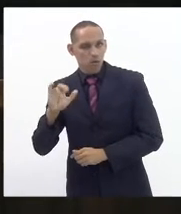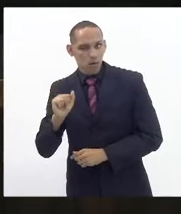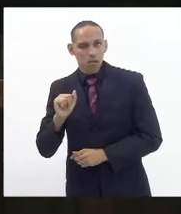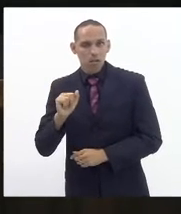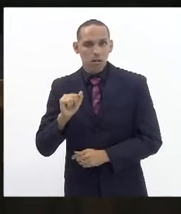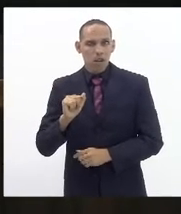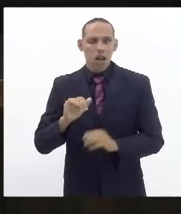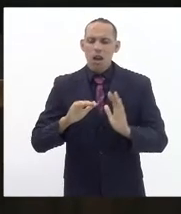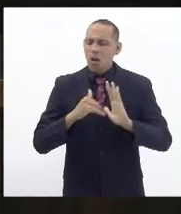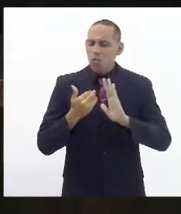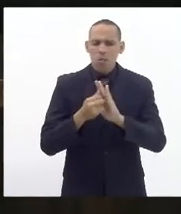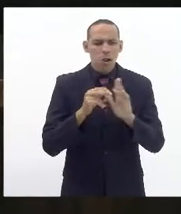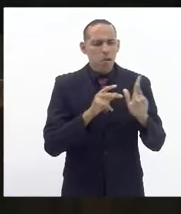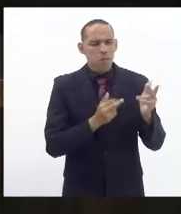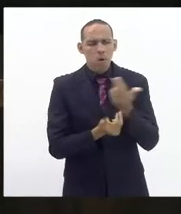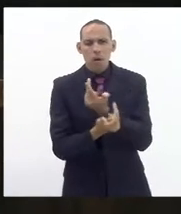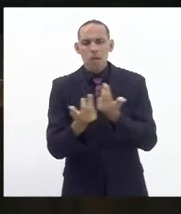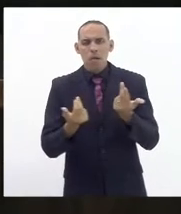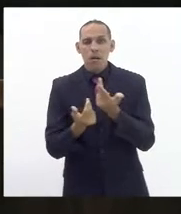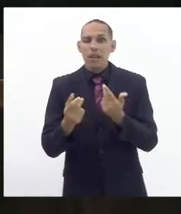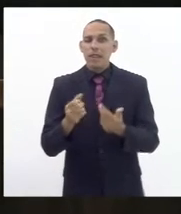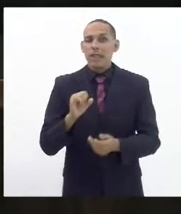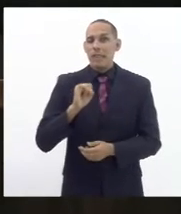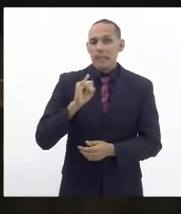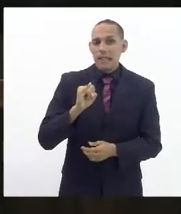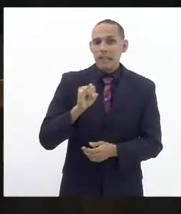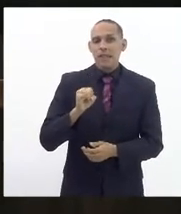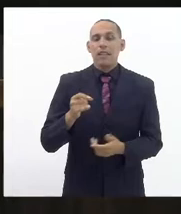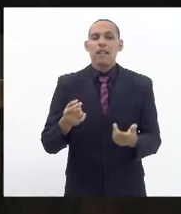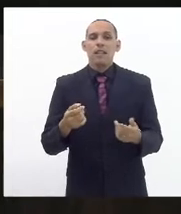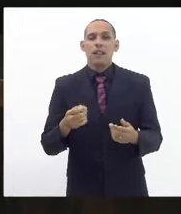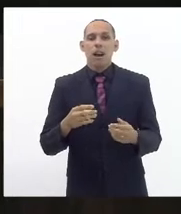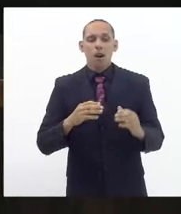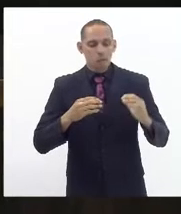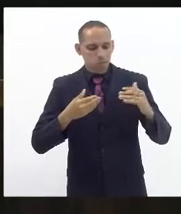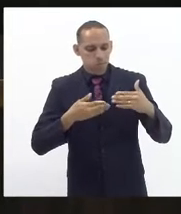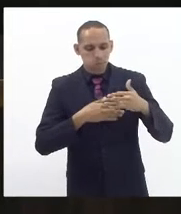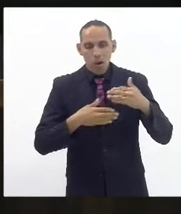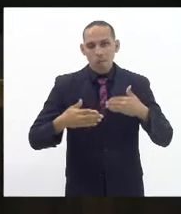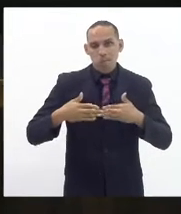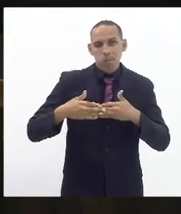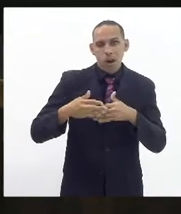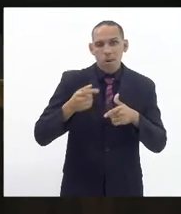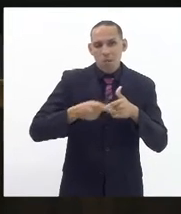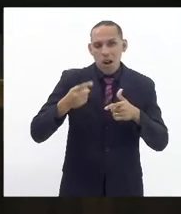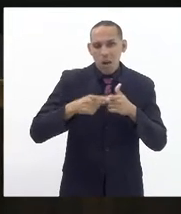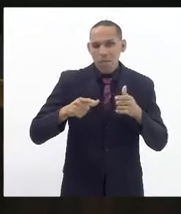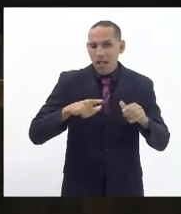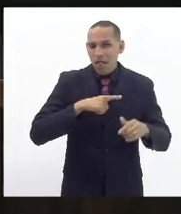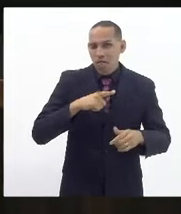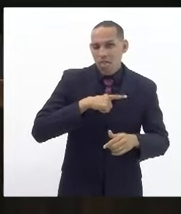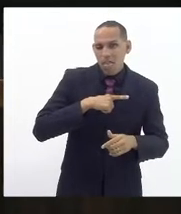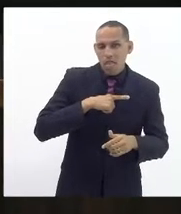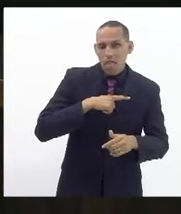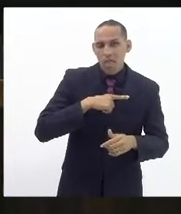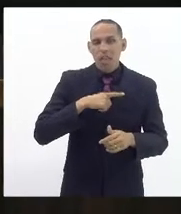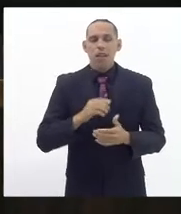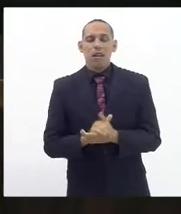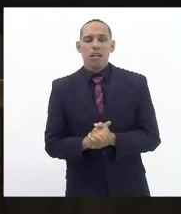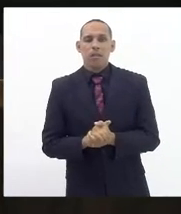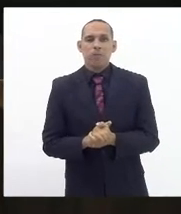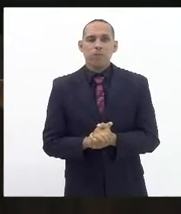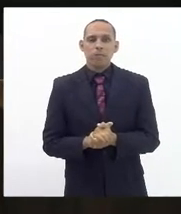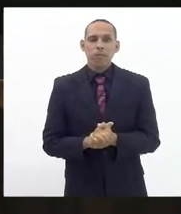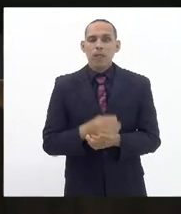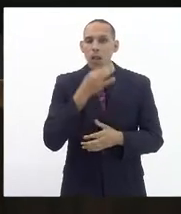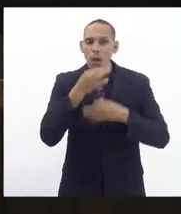adversos provocados ou potencializados pelo implante mamário de silicone na forma que menciona. Pareceres das comissões de Constituição e